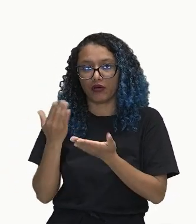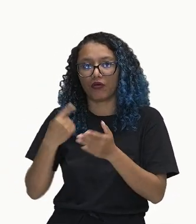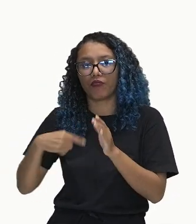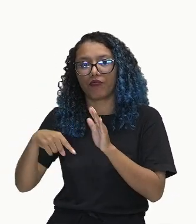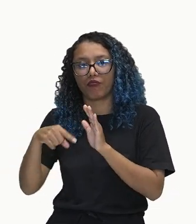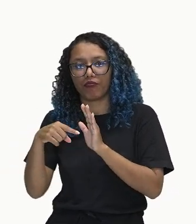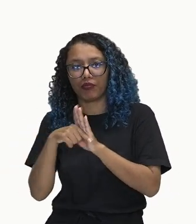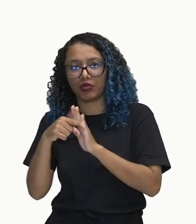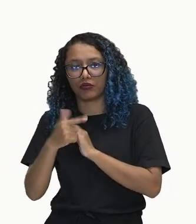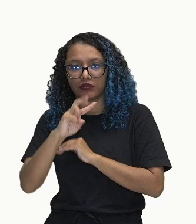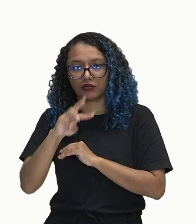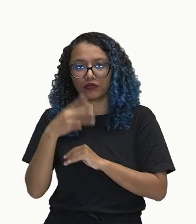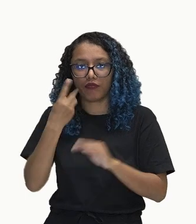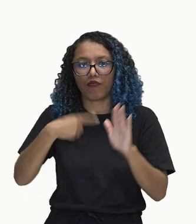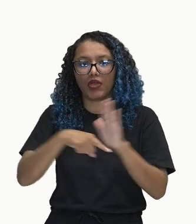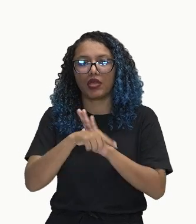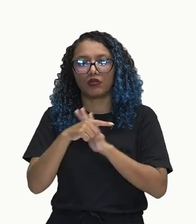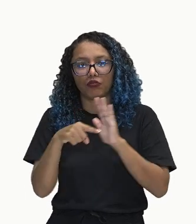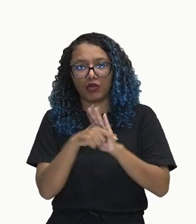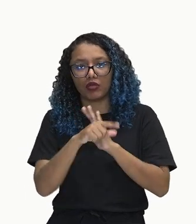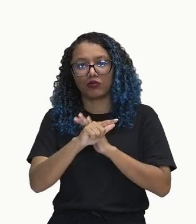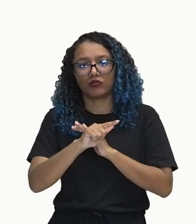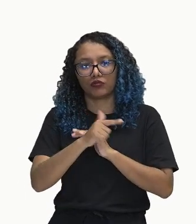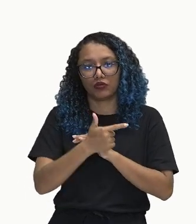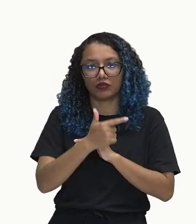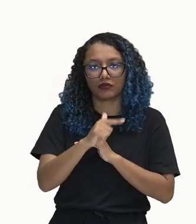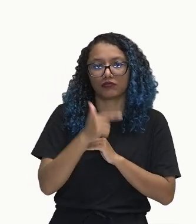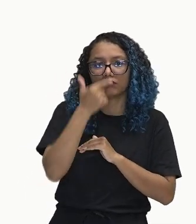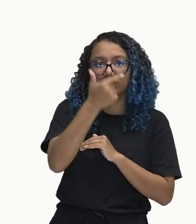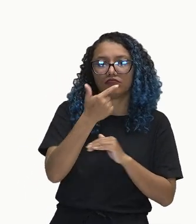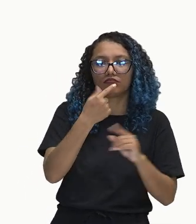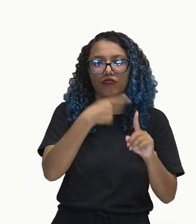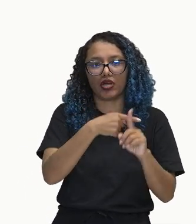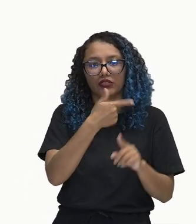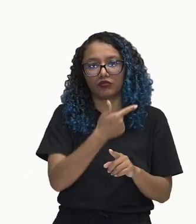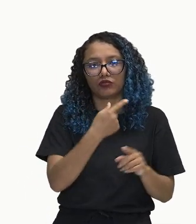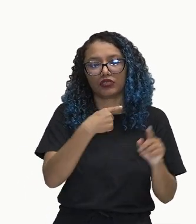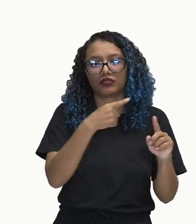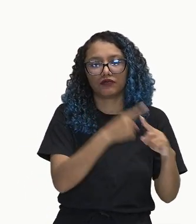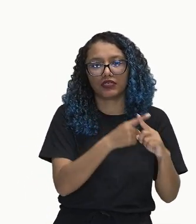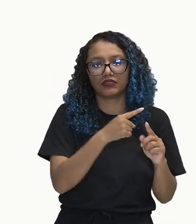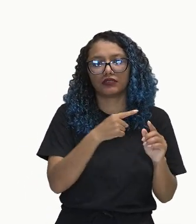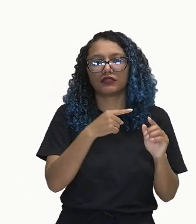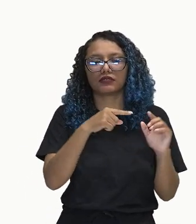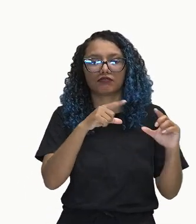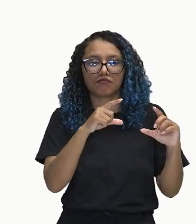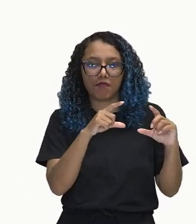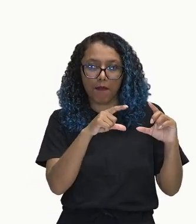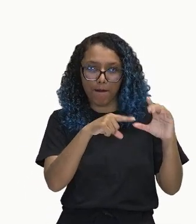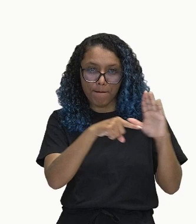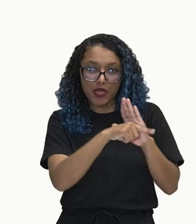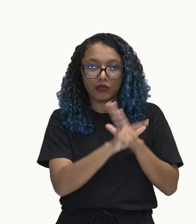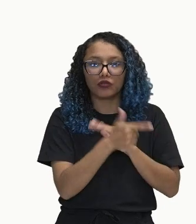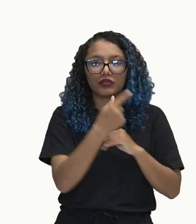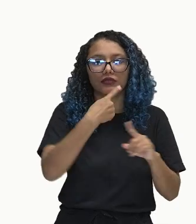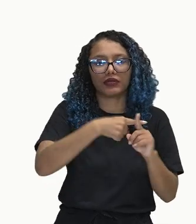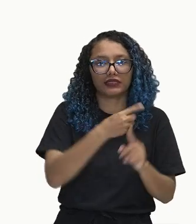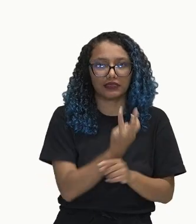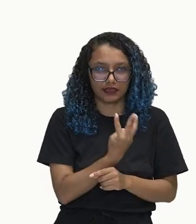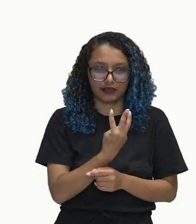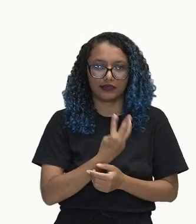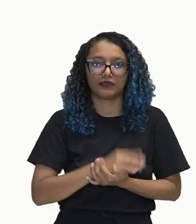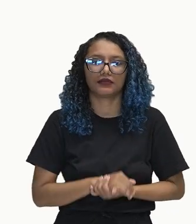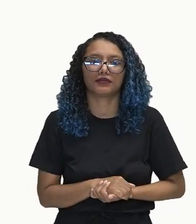menos 2 ao quadrado, mais 2 vezes menos 2, mais 3, tá? E aí